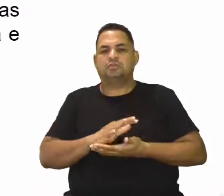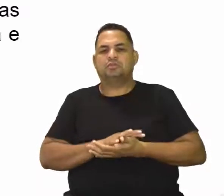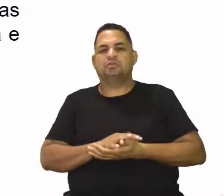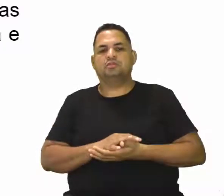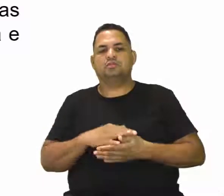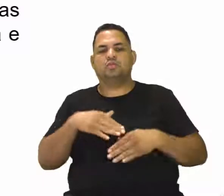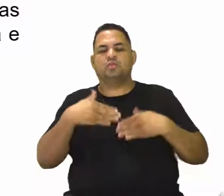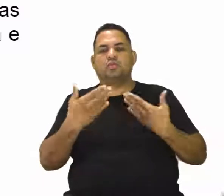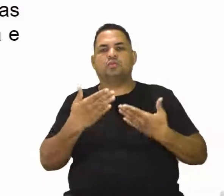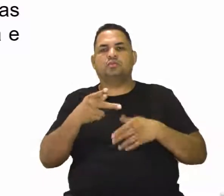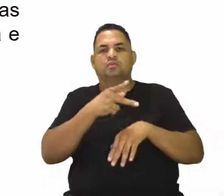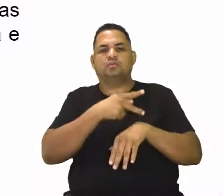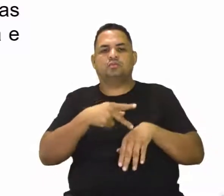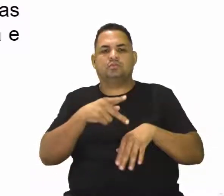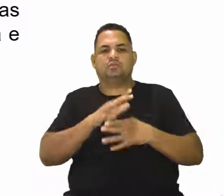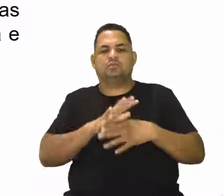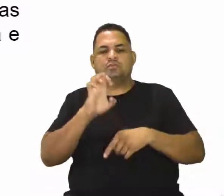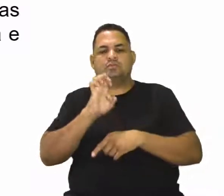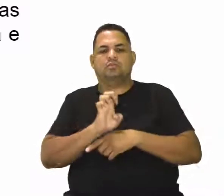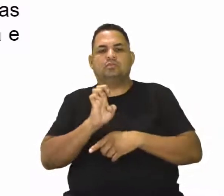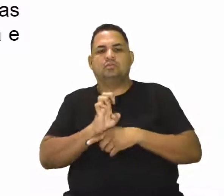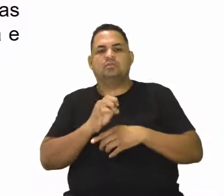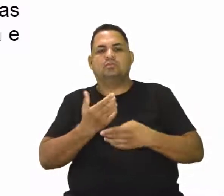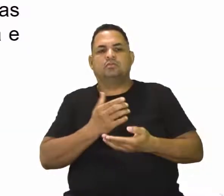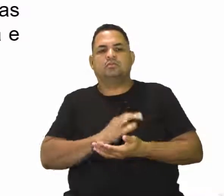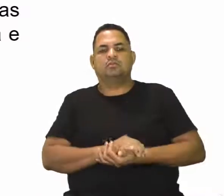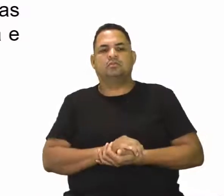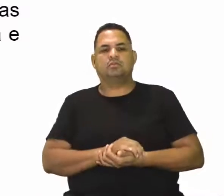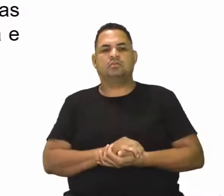quando o país ou o Estado